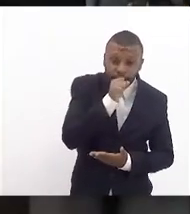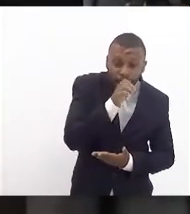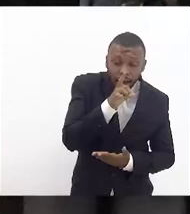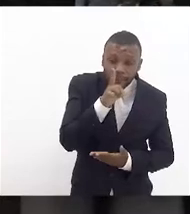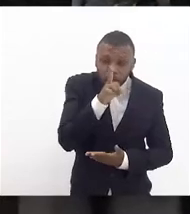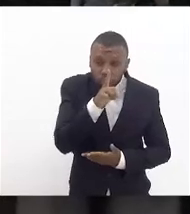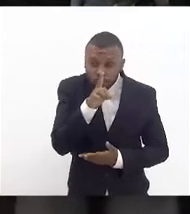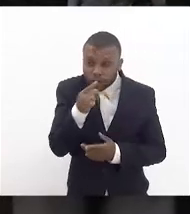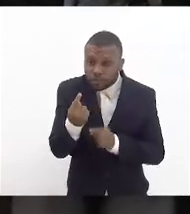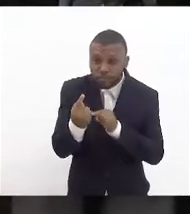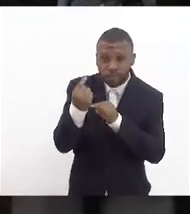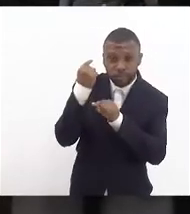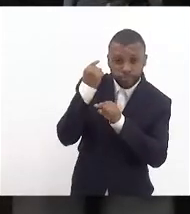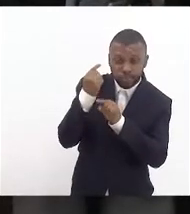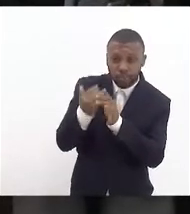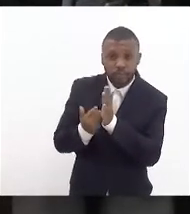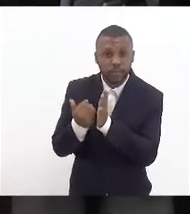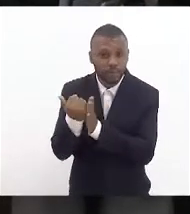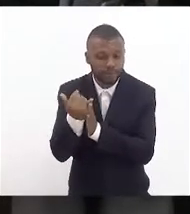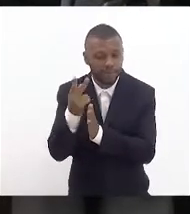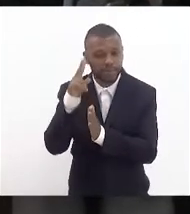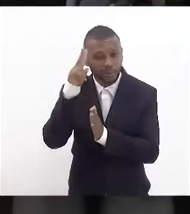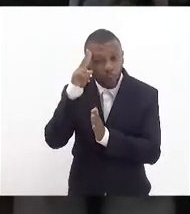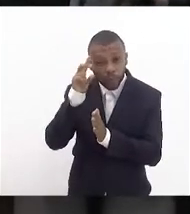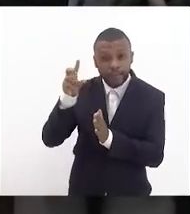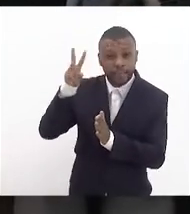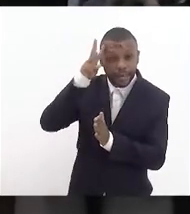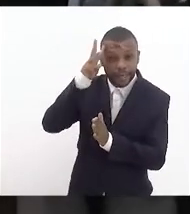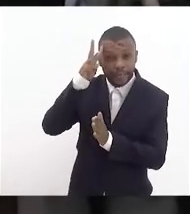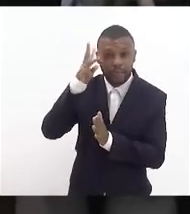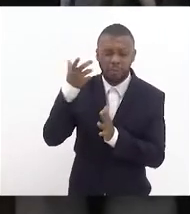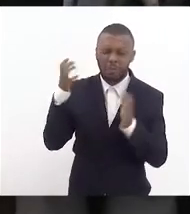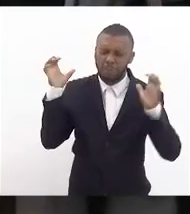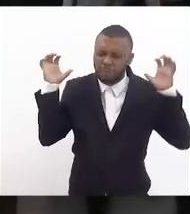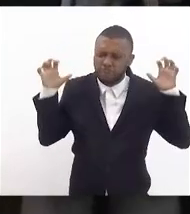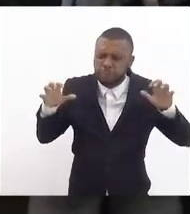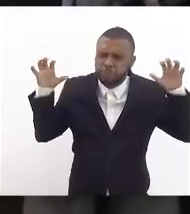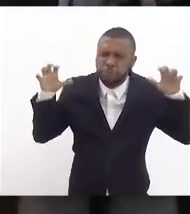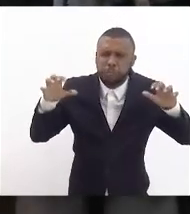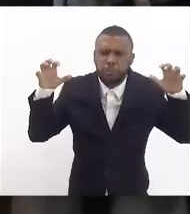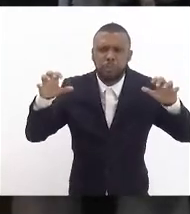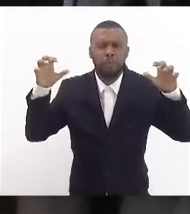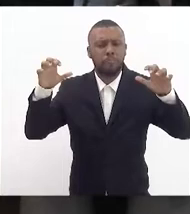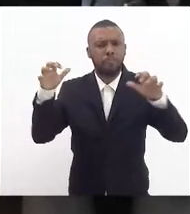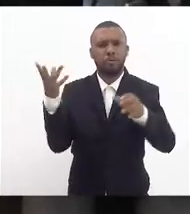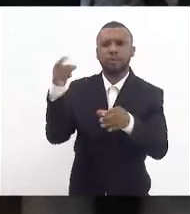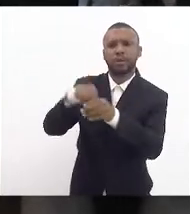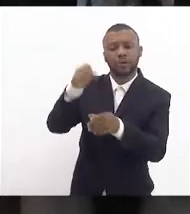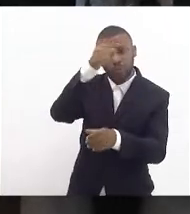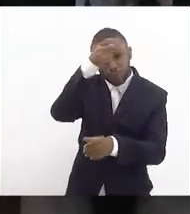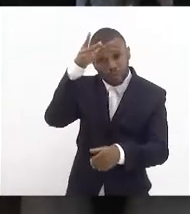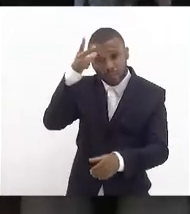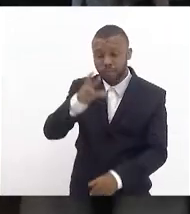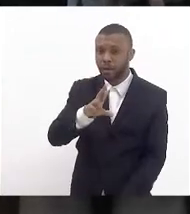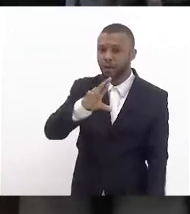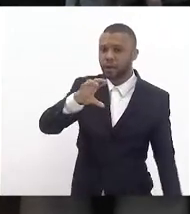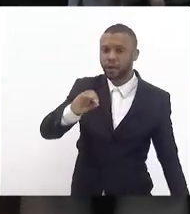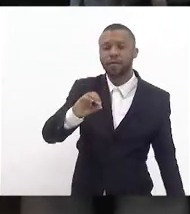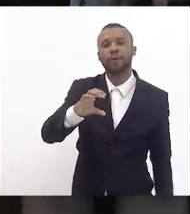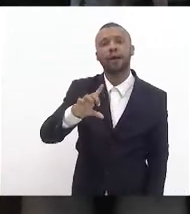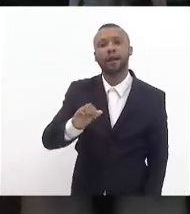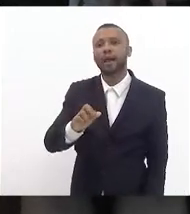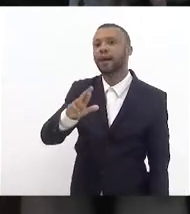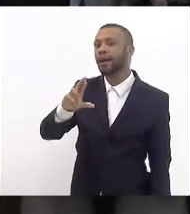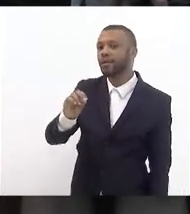semana, nós tivemos um temporal muito grande no município de Rio Claro,